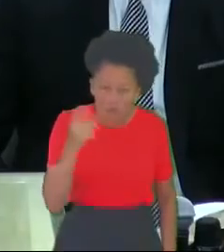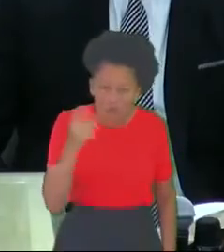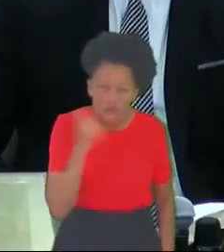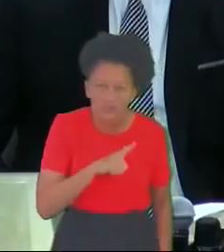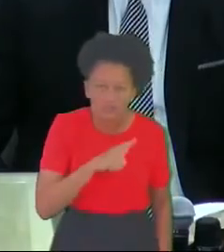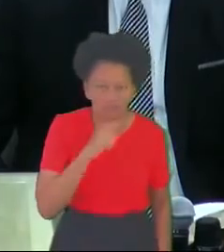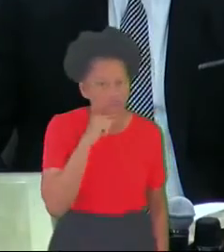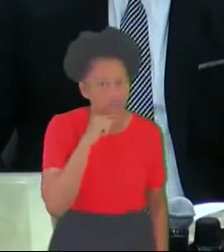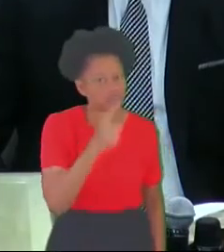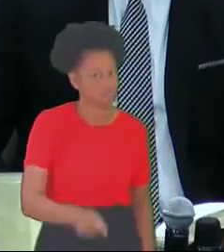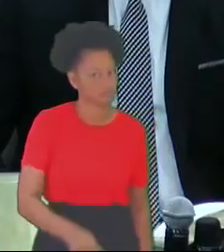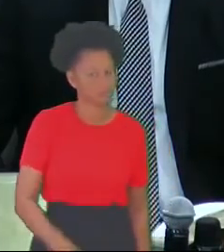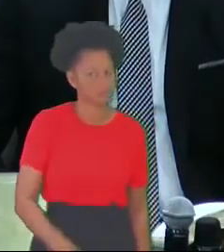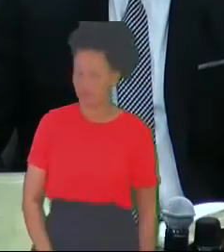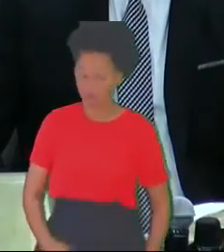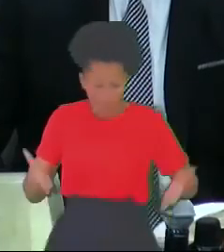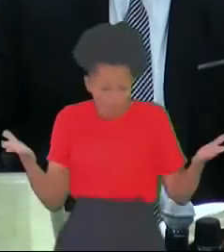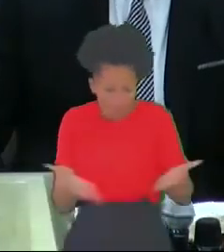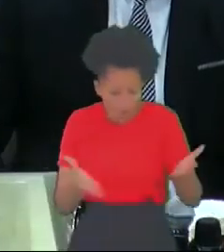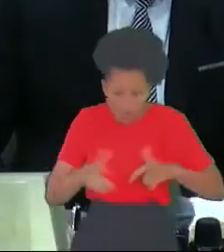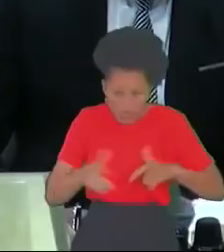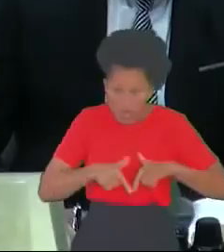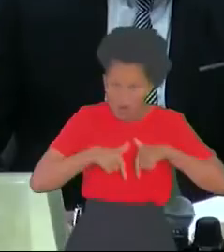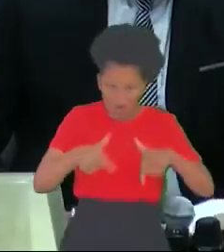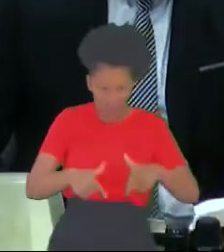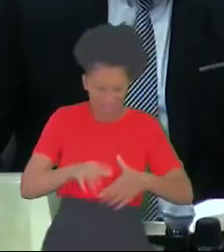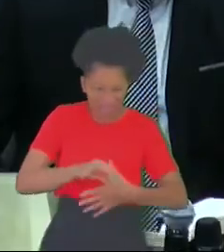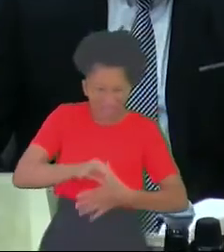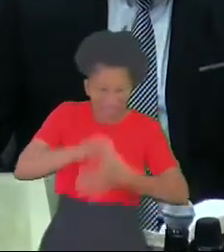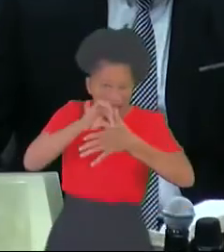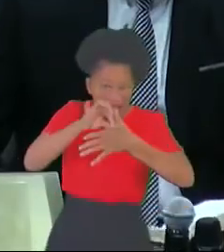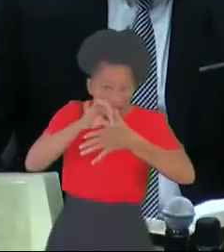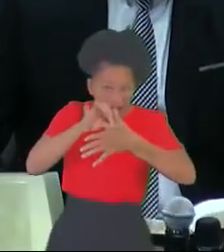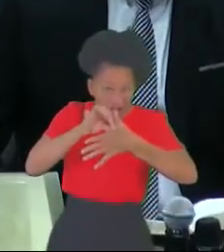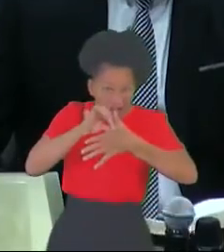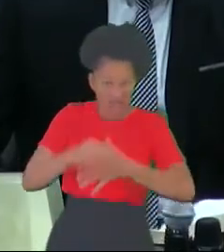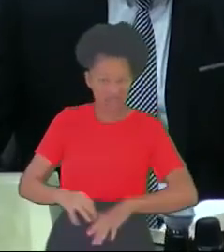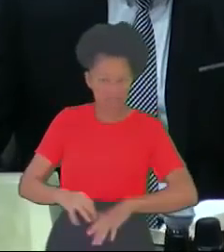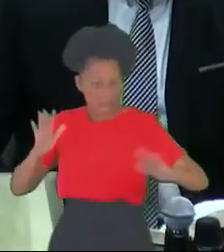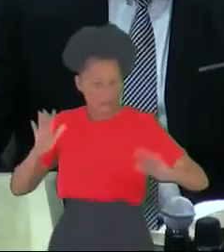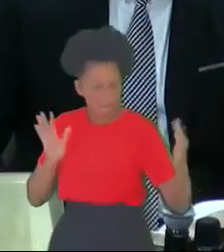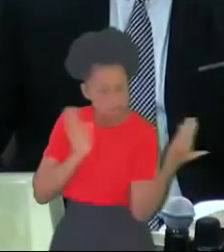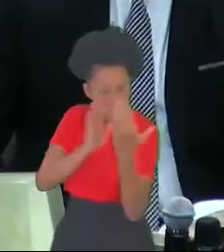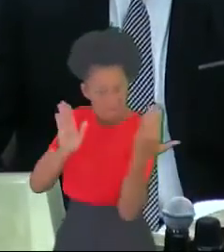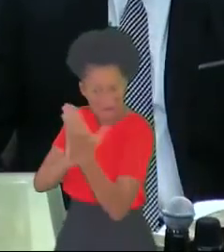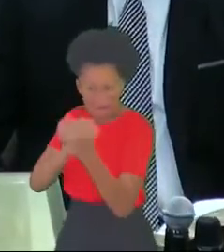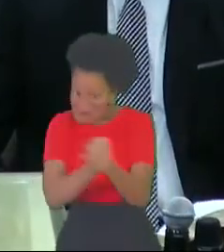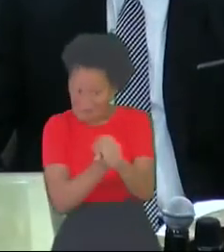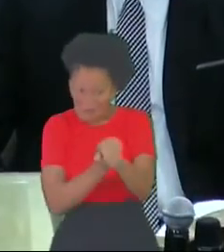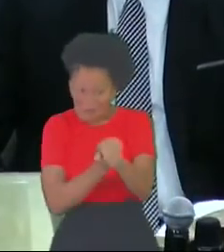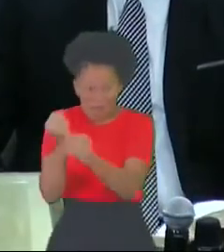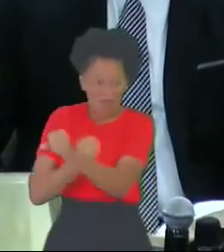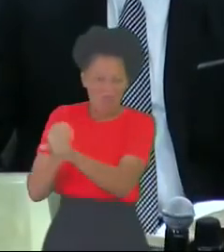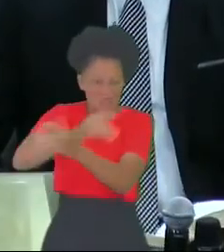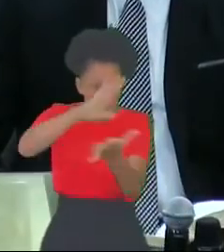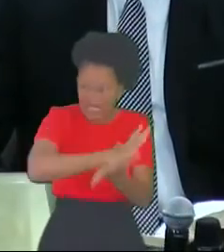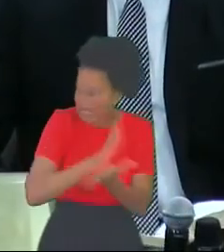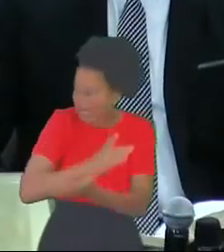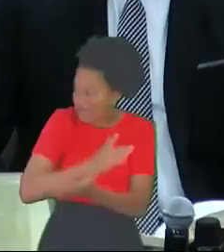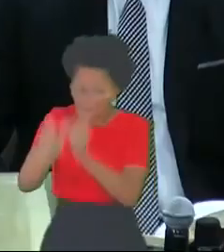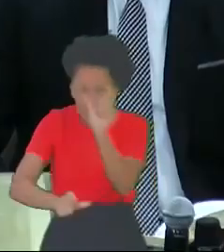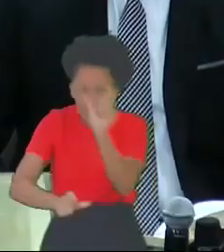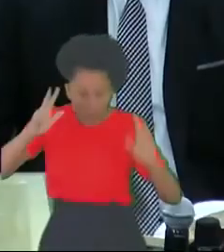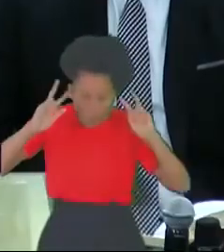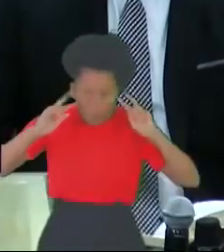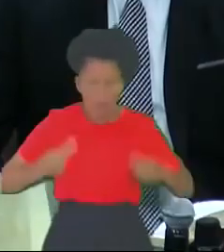Glória a Deus. Hoje, nossa luta não é essa. Hoje nós não vamos matar ninguém, não vamos destruir pessoas humanas,